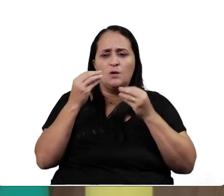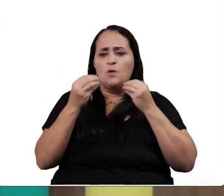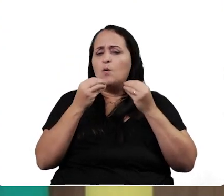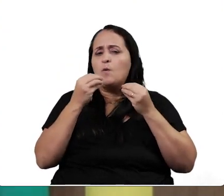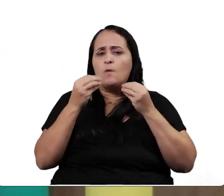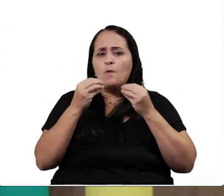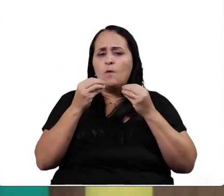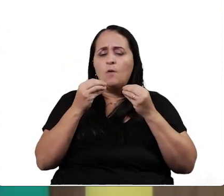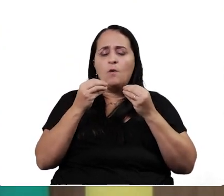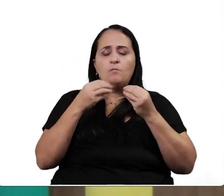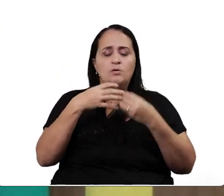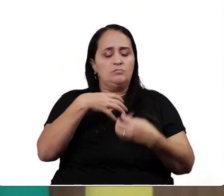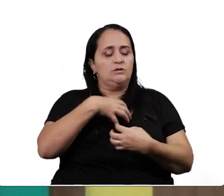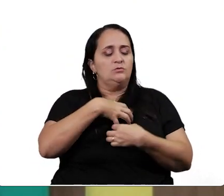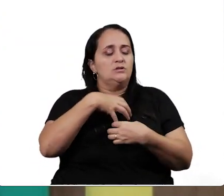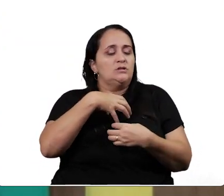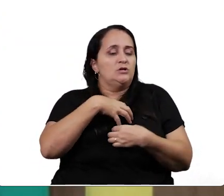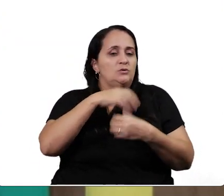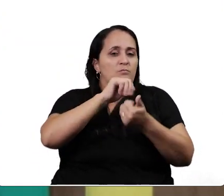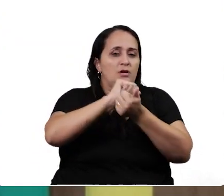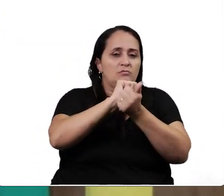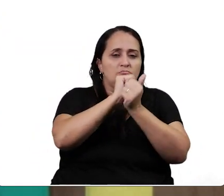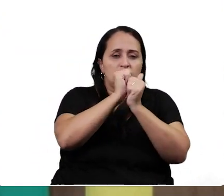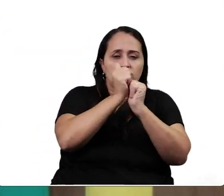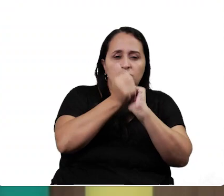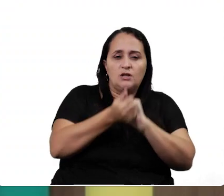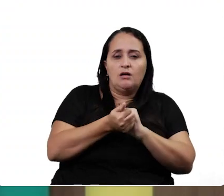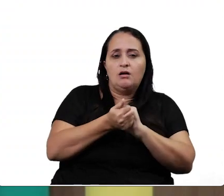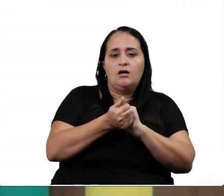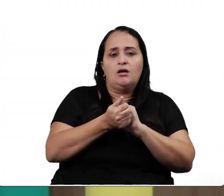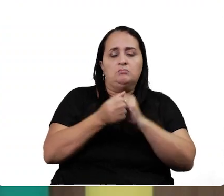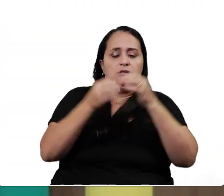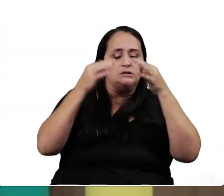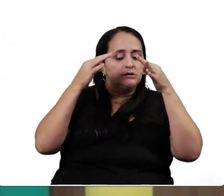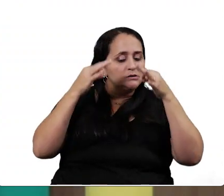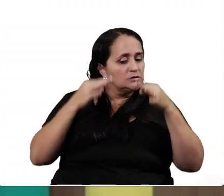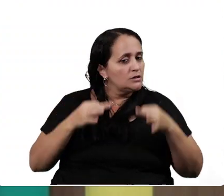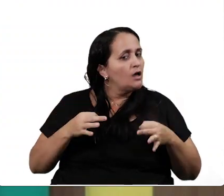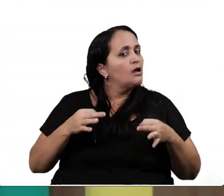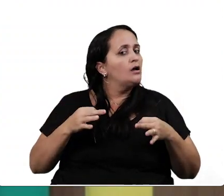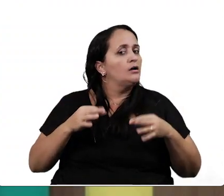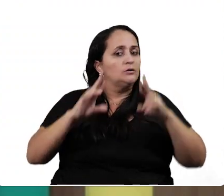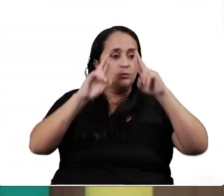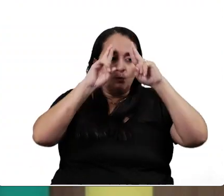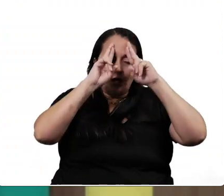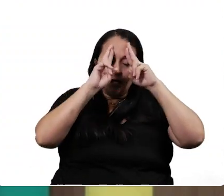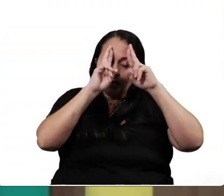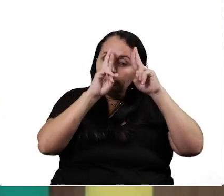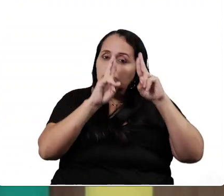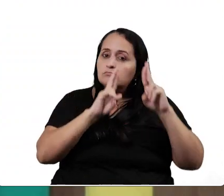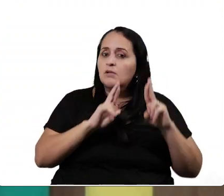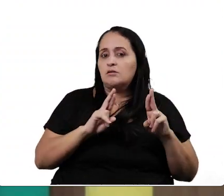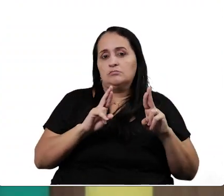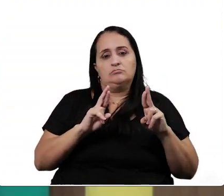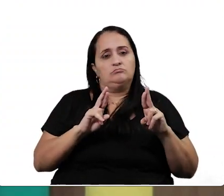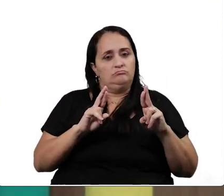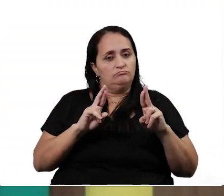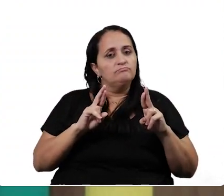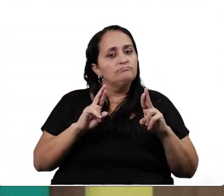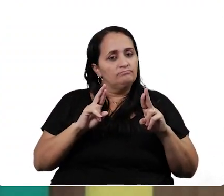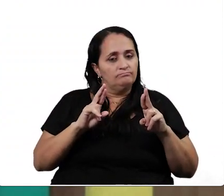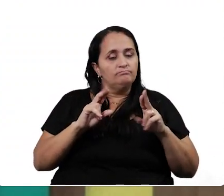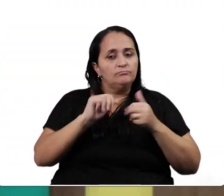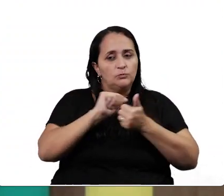justamente esse espírito esportivo, esse jogar limpo, né, que é esperado nos esportes.